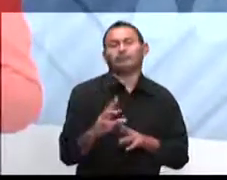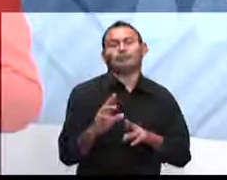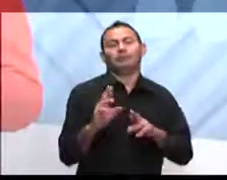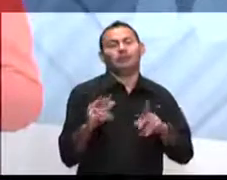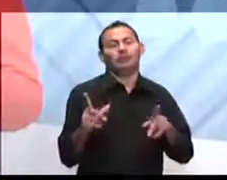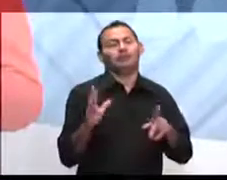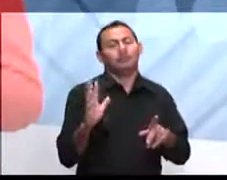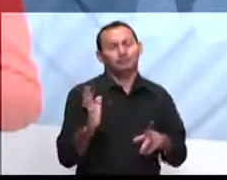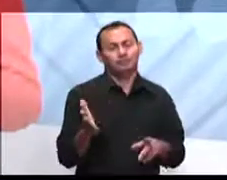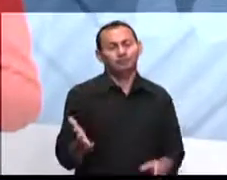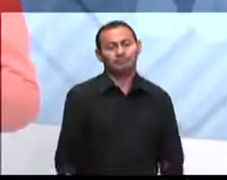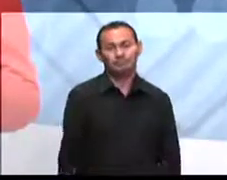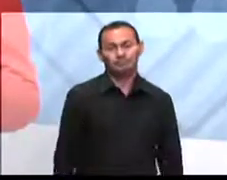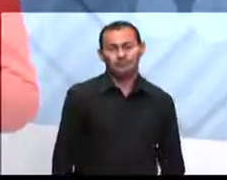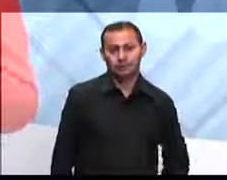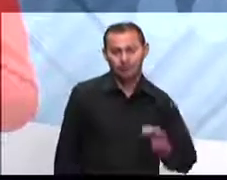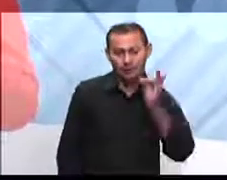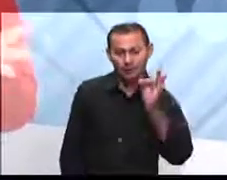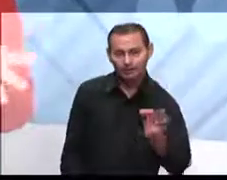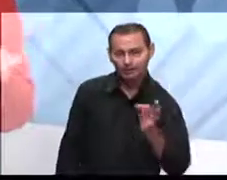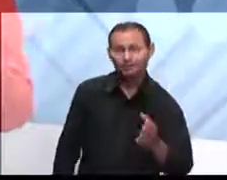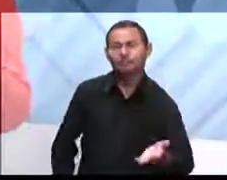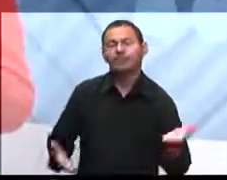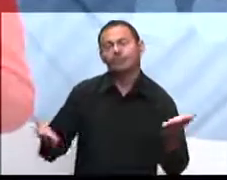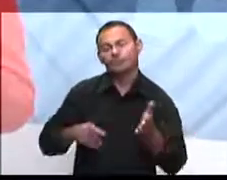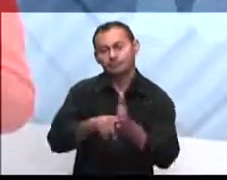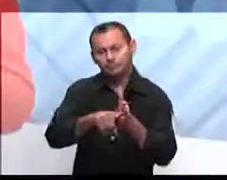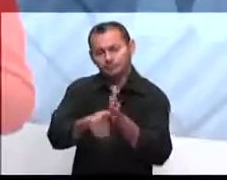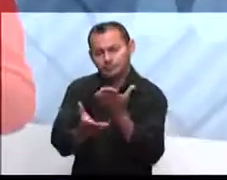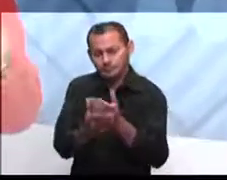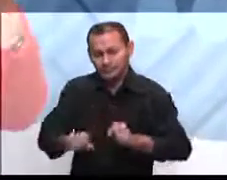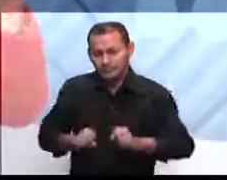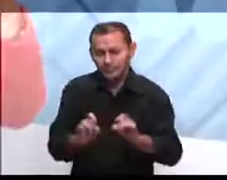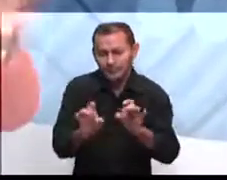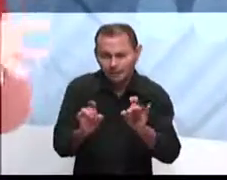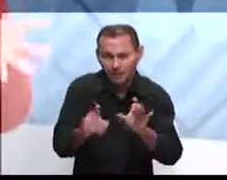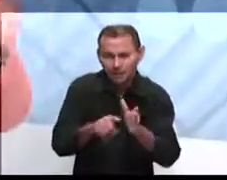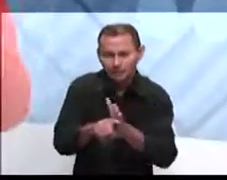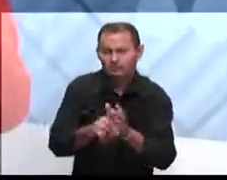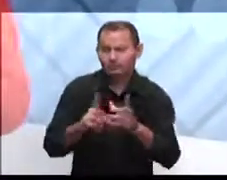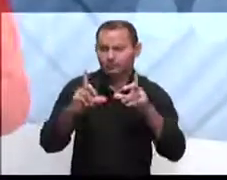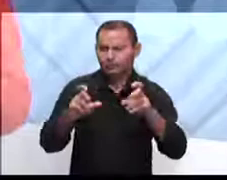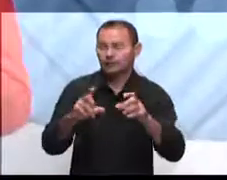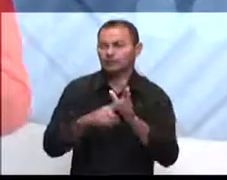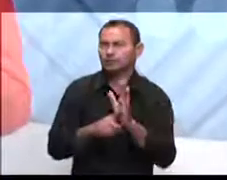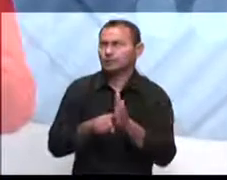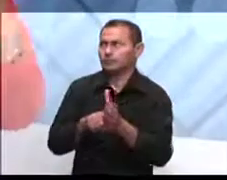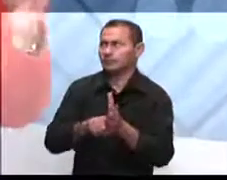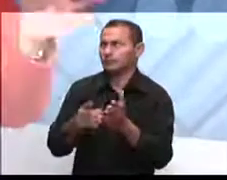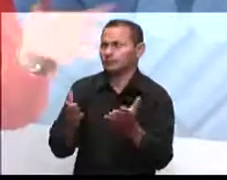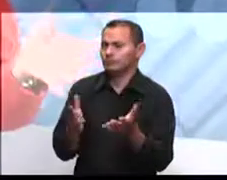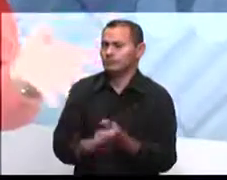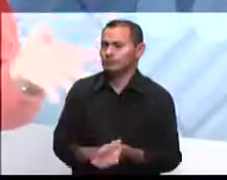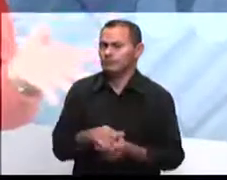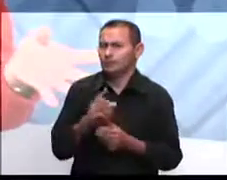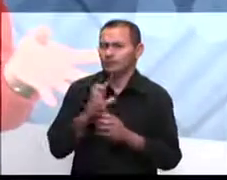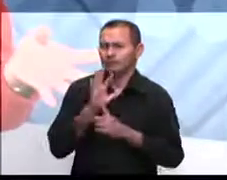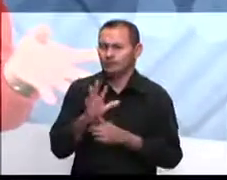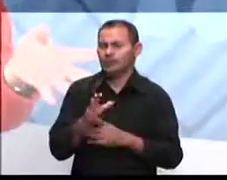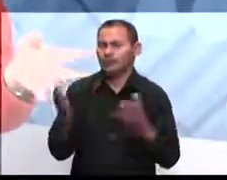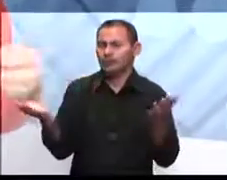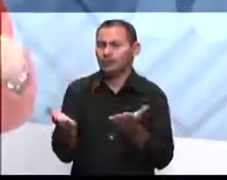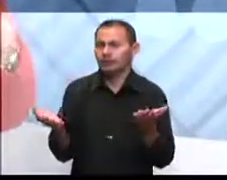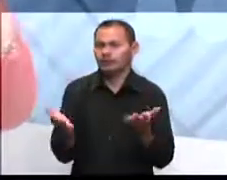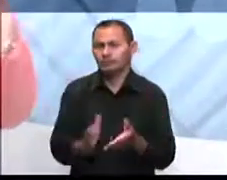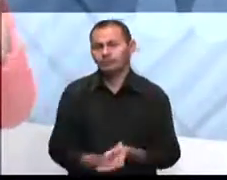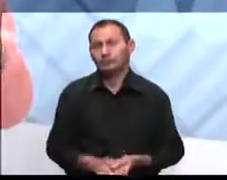pouco diferente, correto? Agora, pesquisa mercadológica. Pá, faço a pesquisa, os resultados